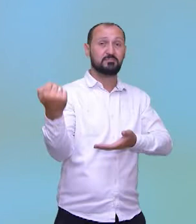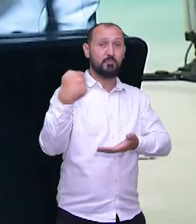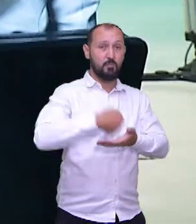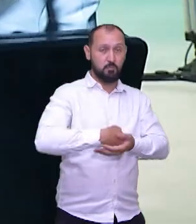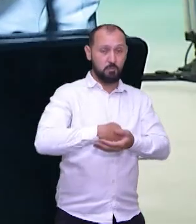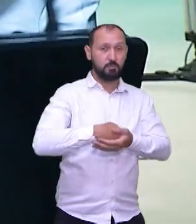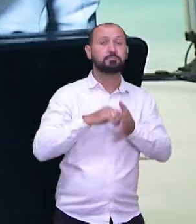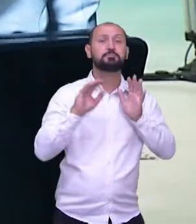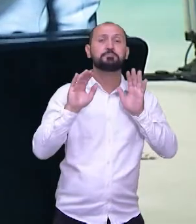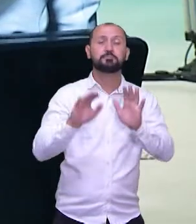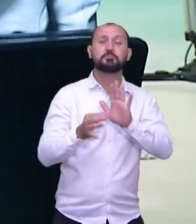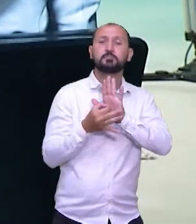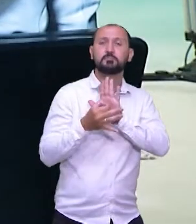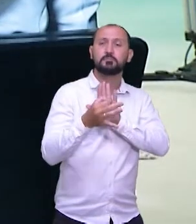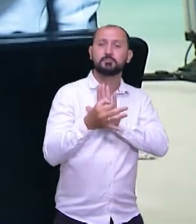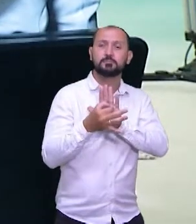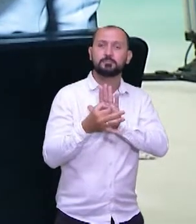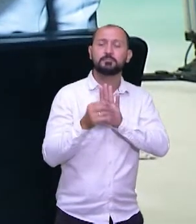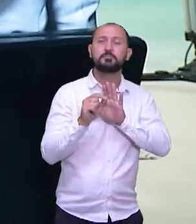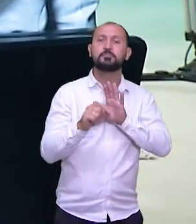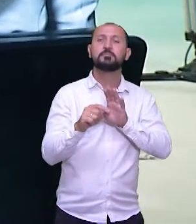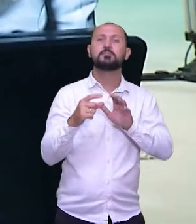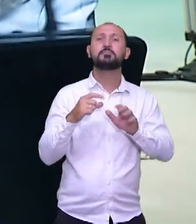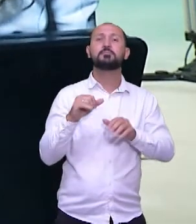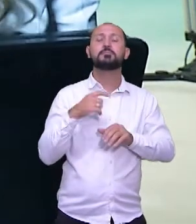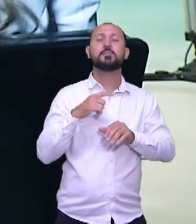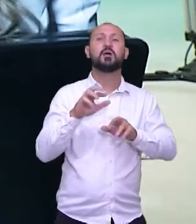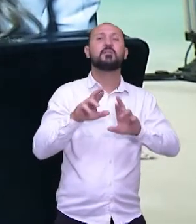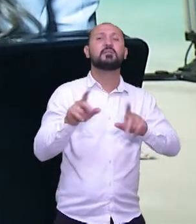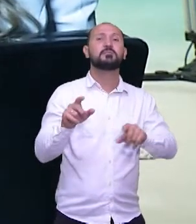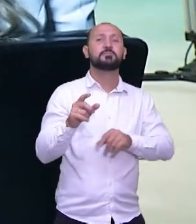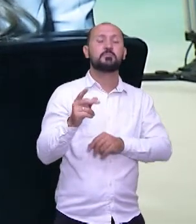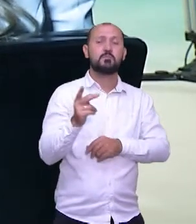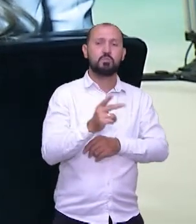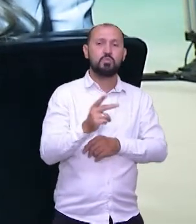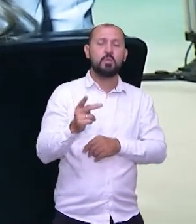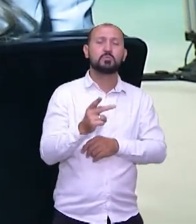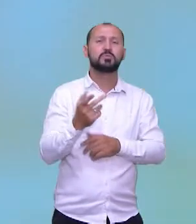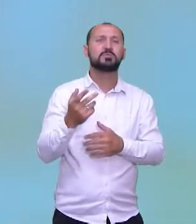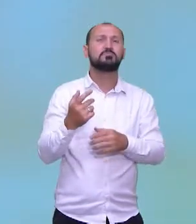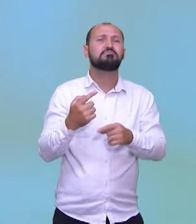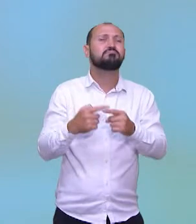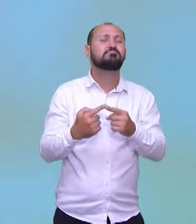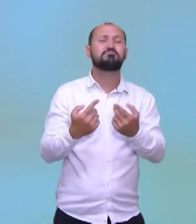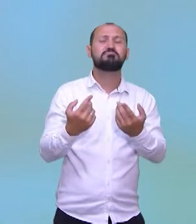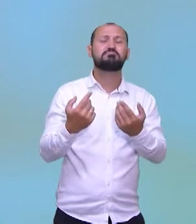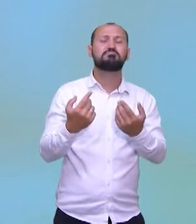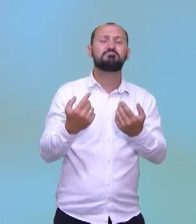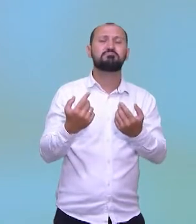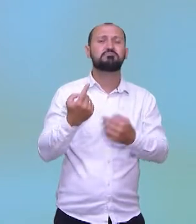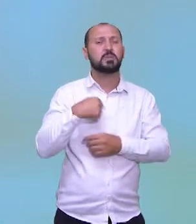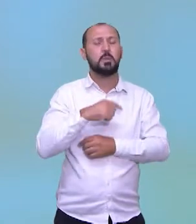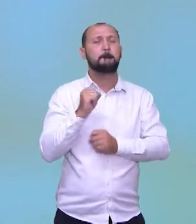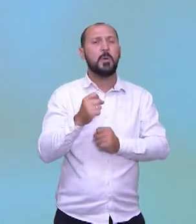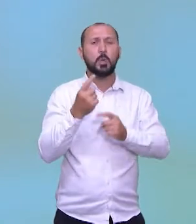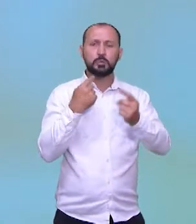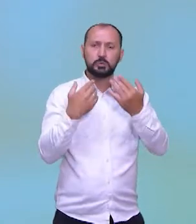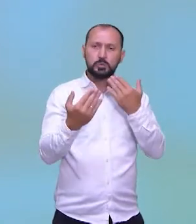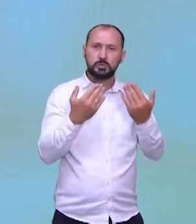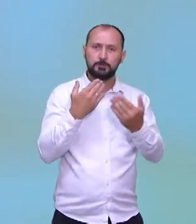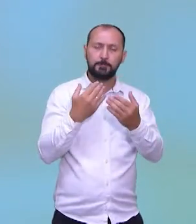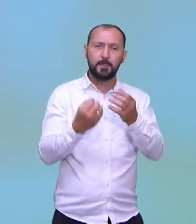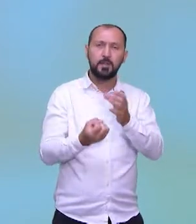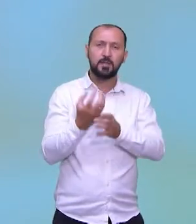geral. No que a proposta do Sindifiscal se diferencia dessas duas PECs? Por que a gente pode discutir